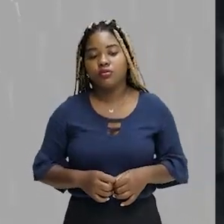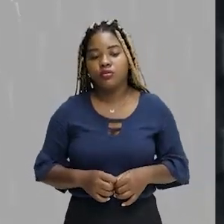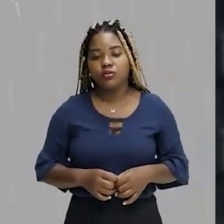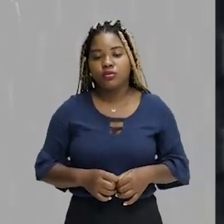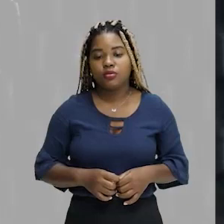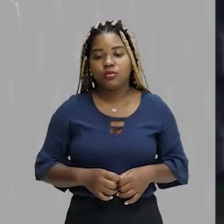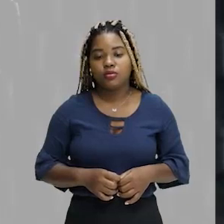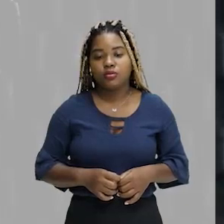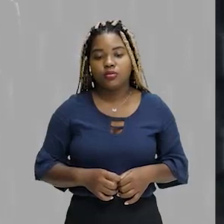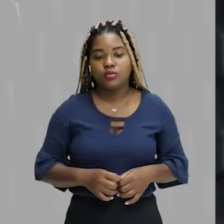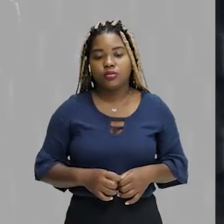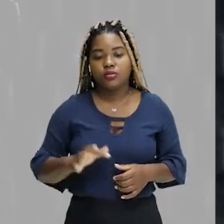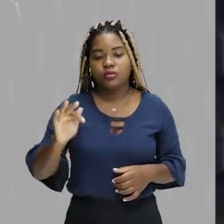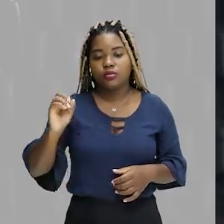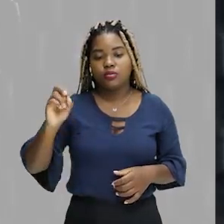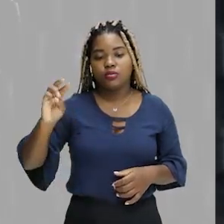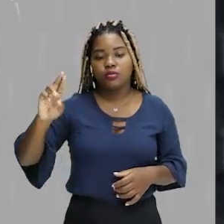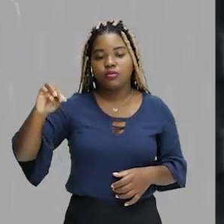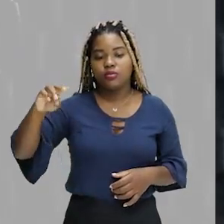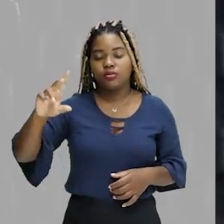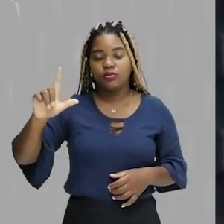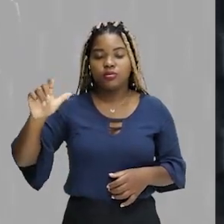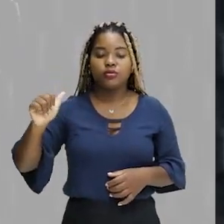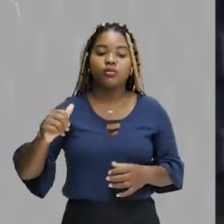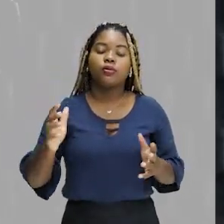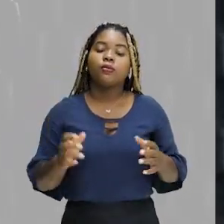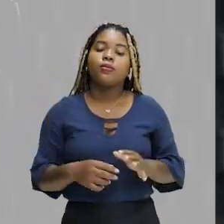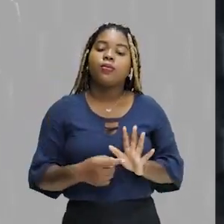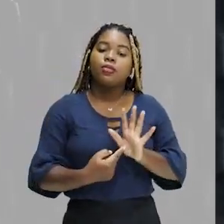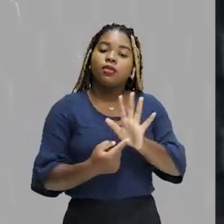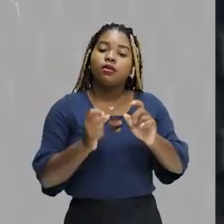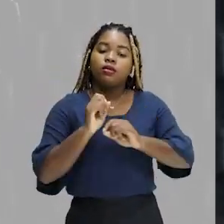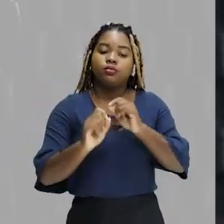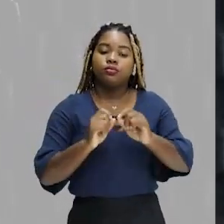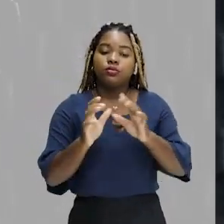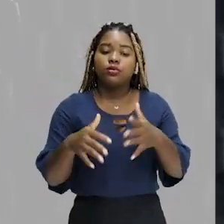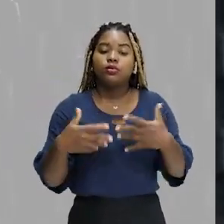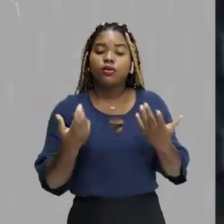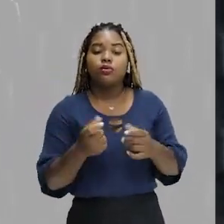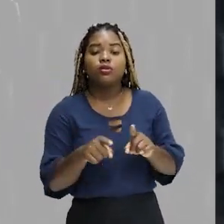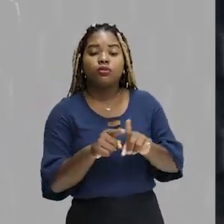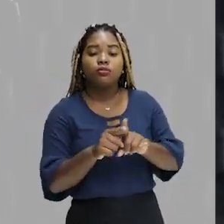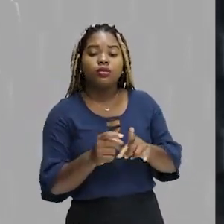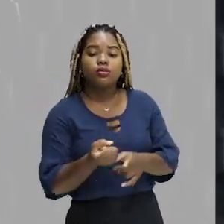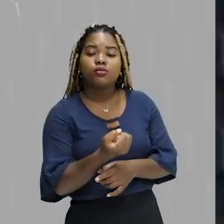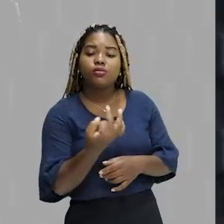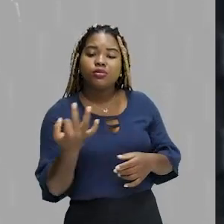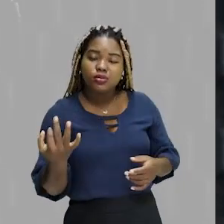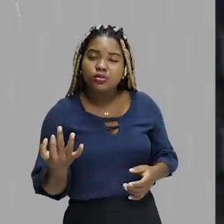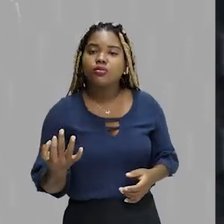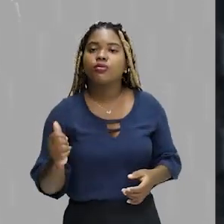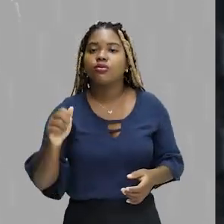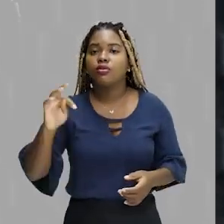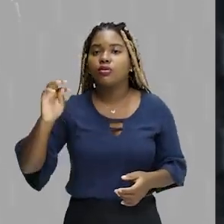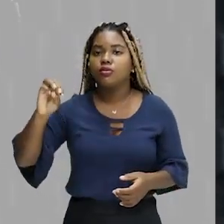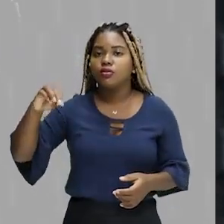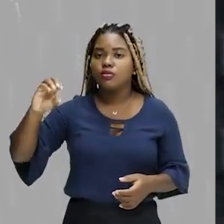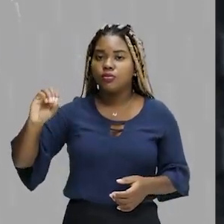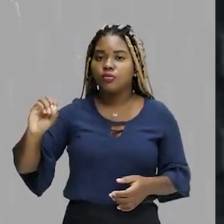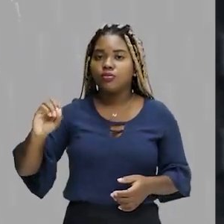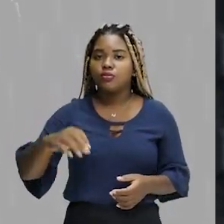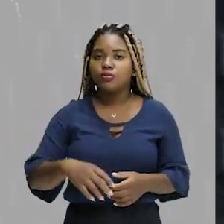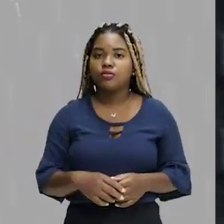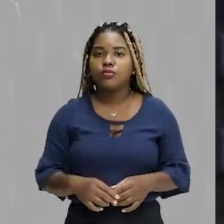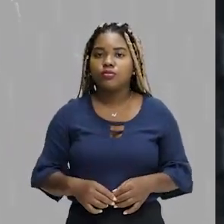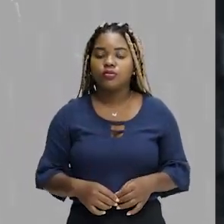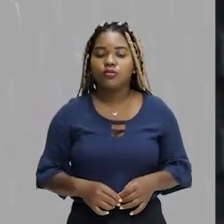molecular. Fórmula molecular indica quais e a quantidade de átomos. Quais átomos e a quantidade